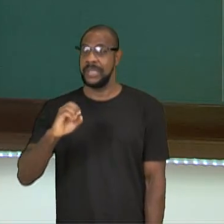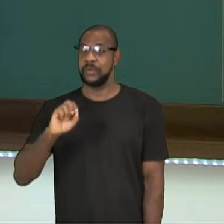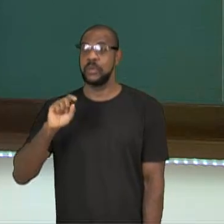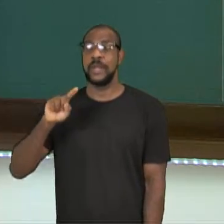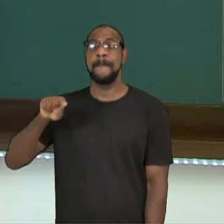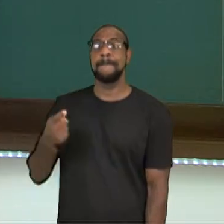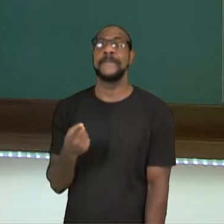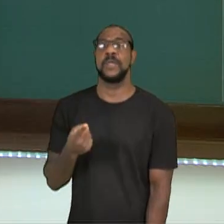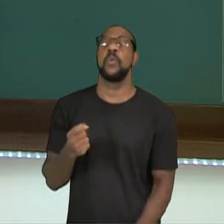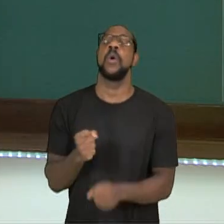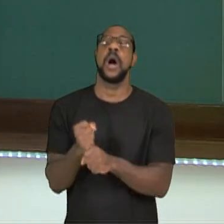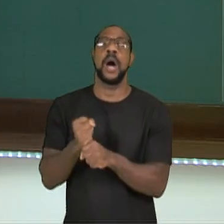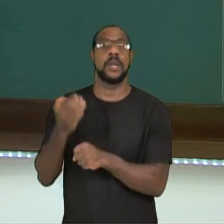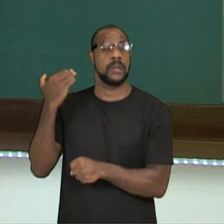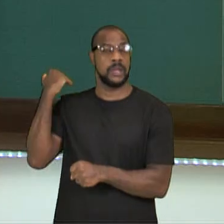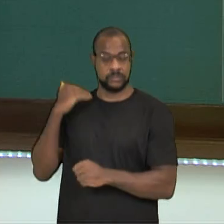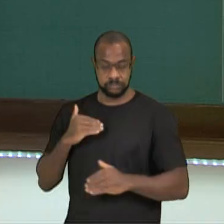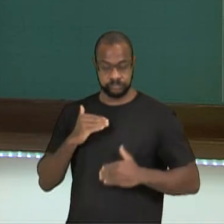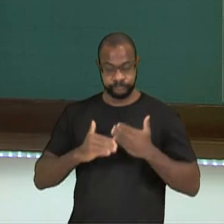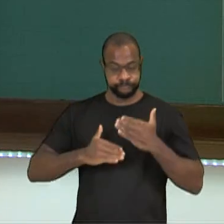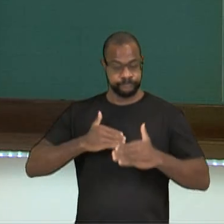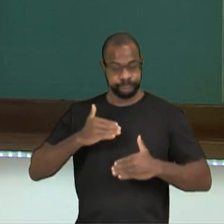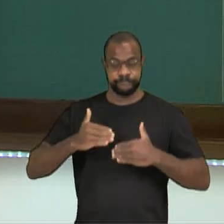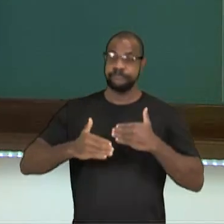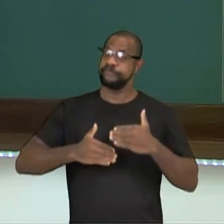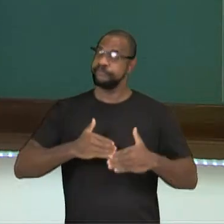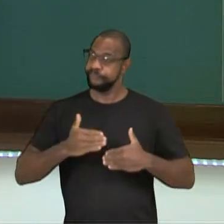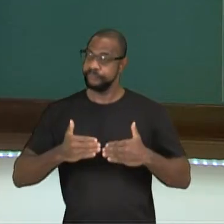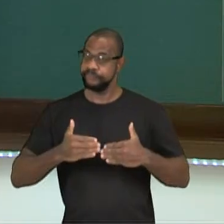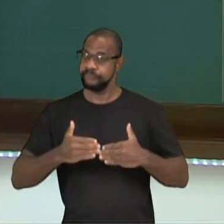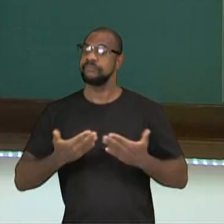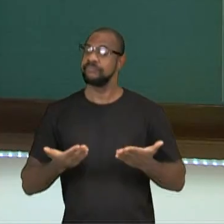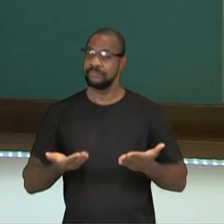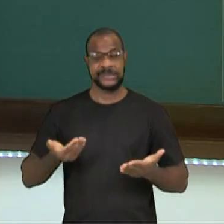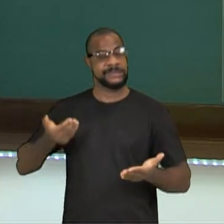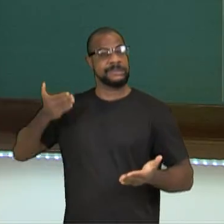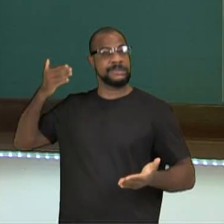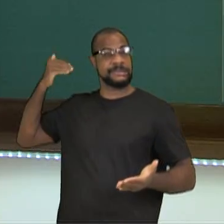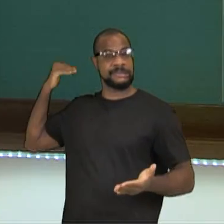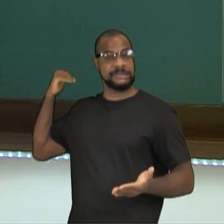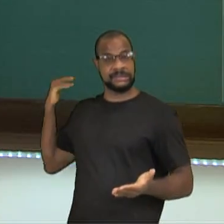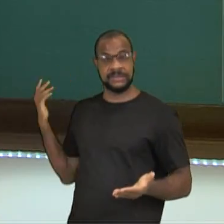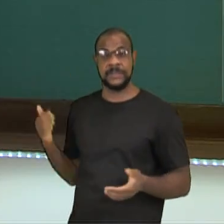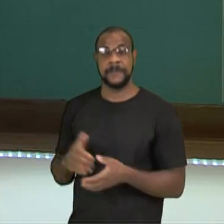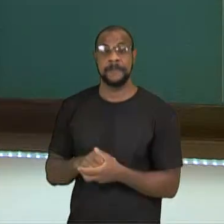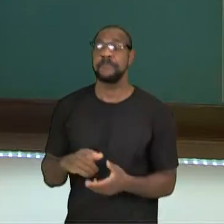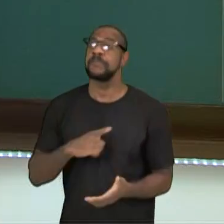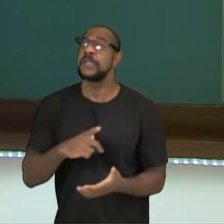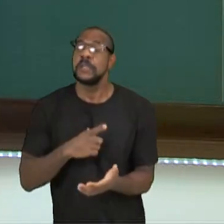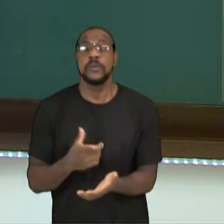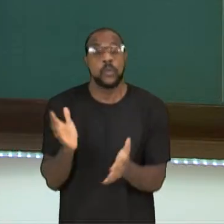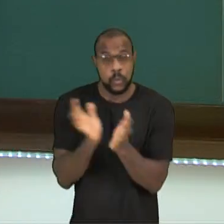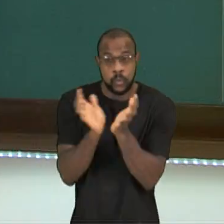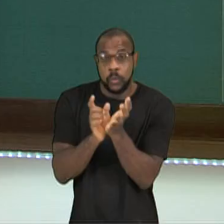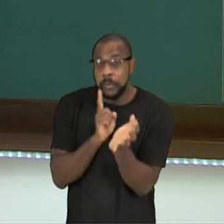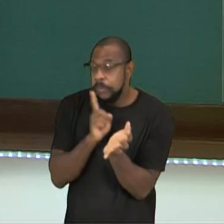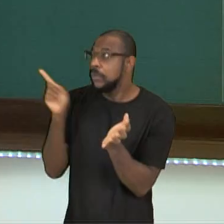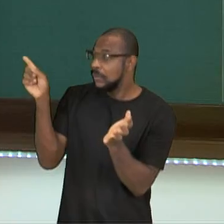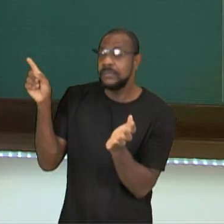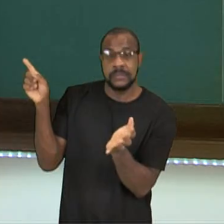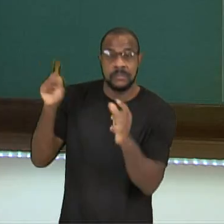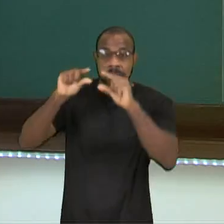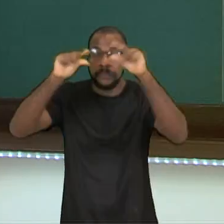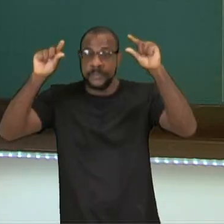inclusive, conviveram. Então, está dizendo o seguinte, olha que importante isso aqui, que o Australopithecus continuou existindo, e de acordo com a